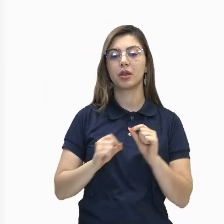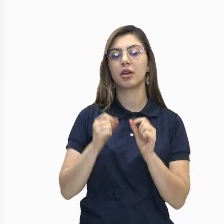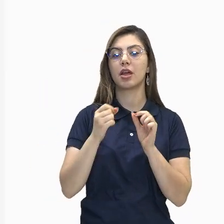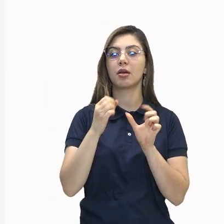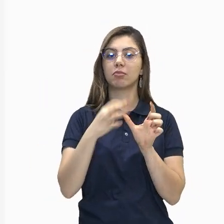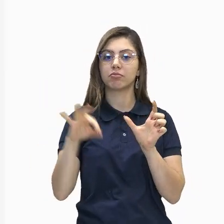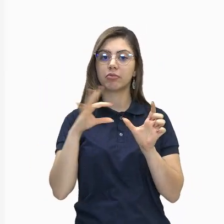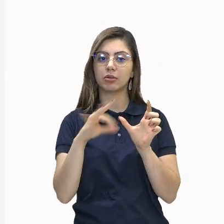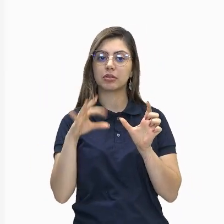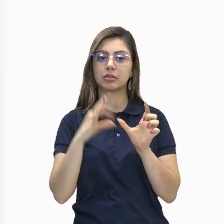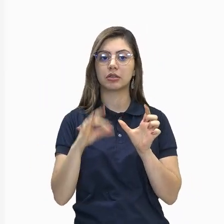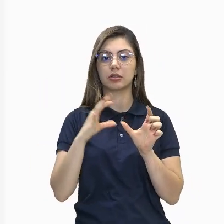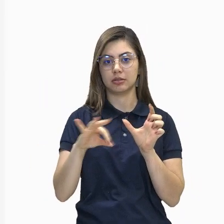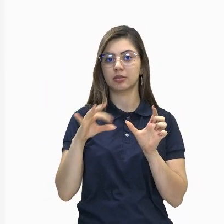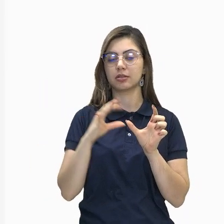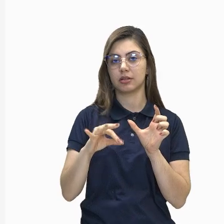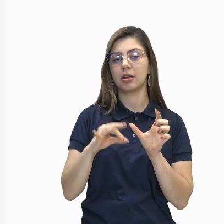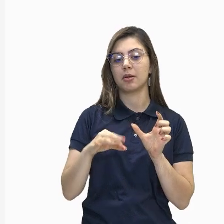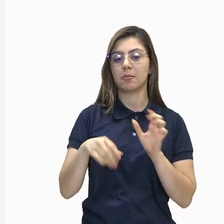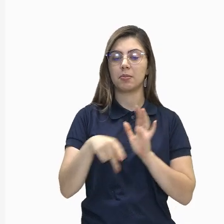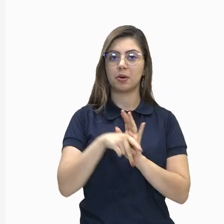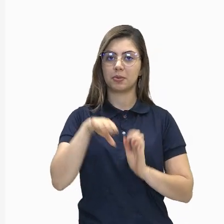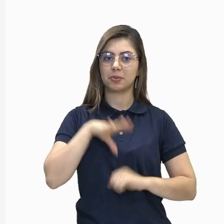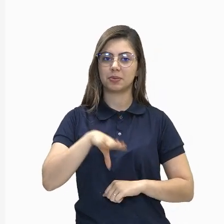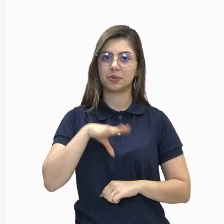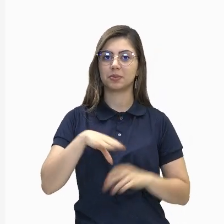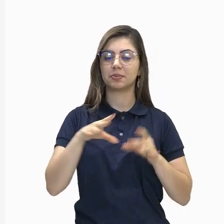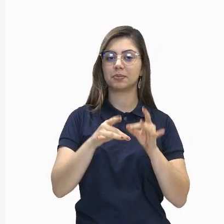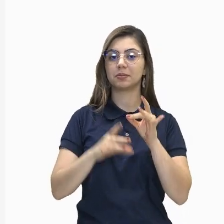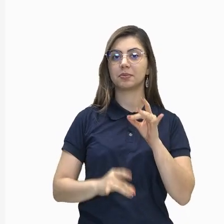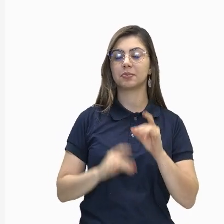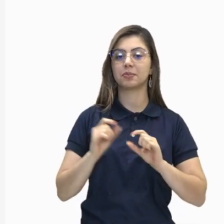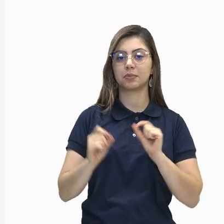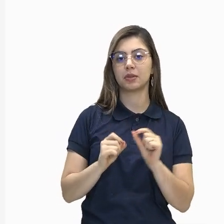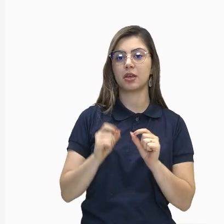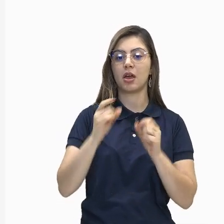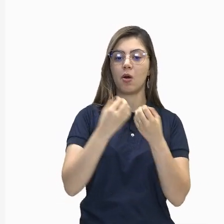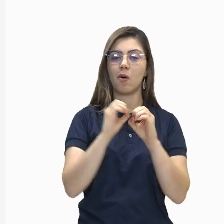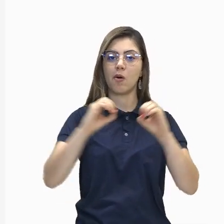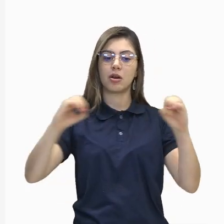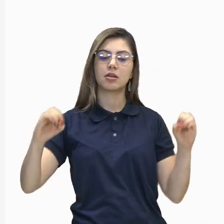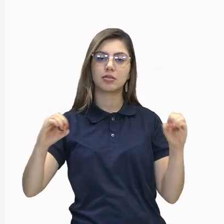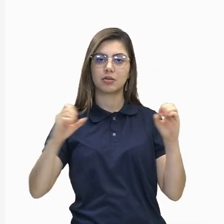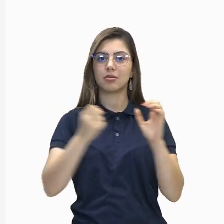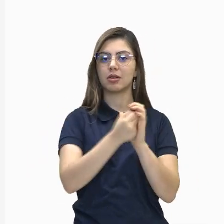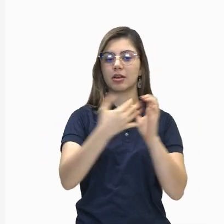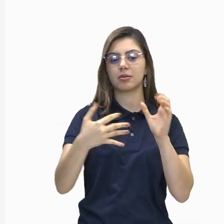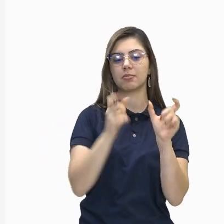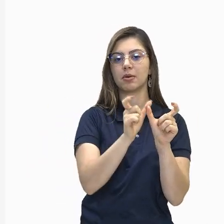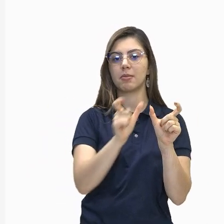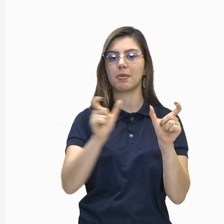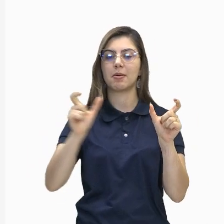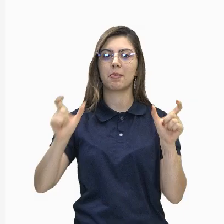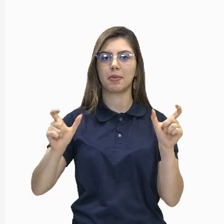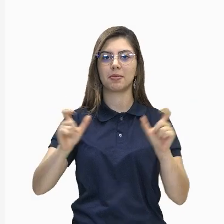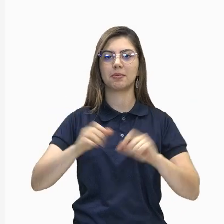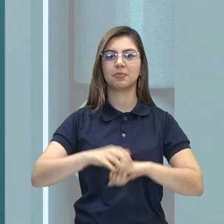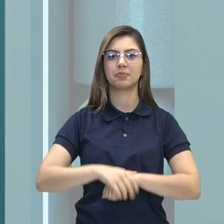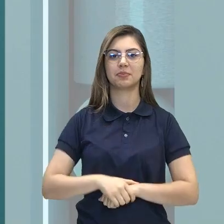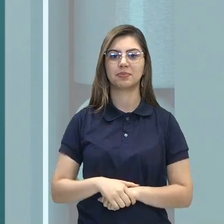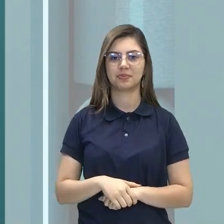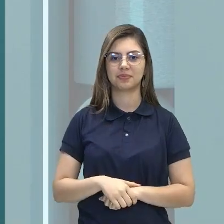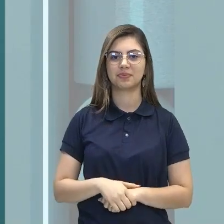morfossintaxe, sintaxe da língua portuguesa, detalhamento, termos integrantes e acessórios da